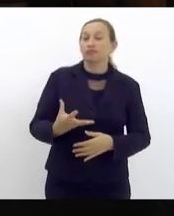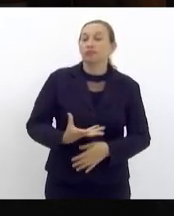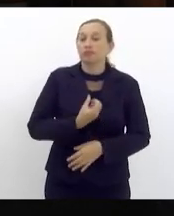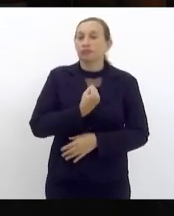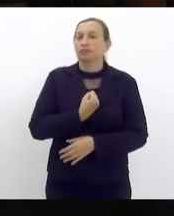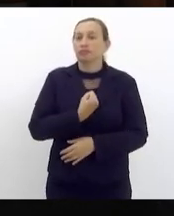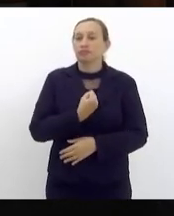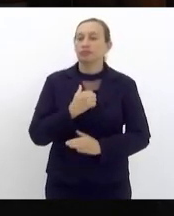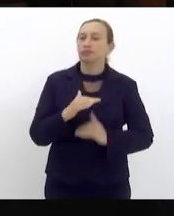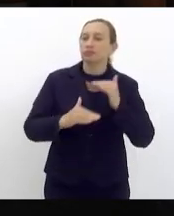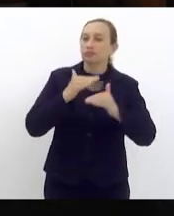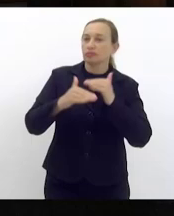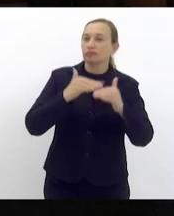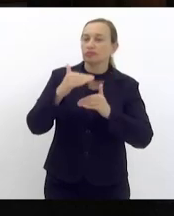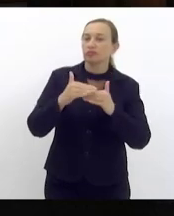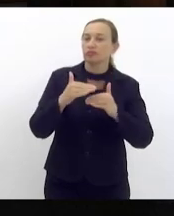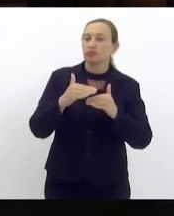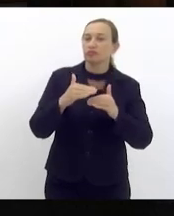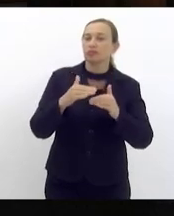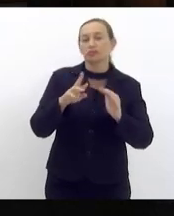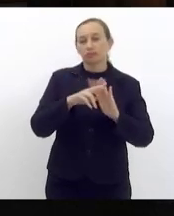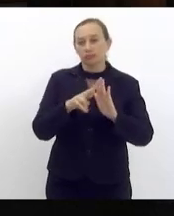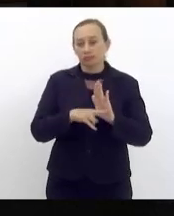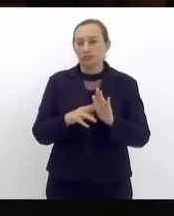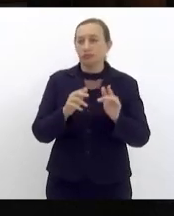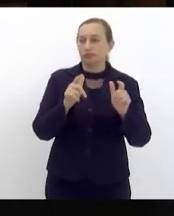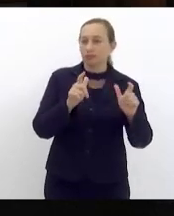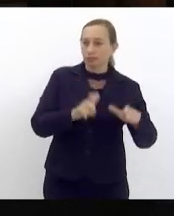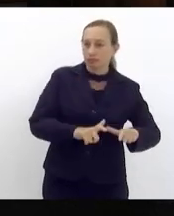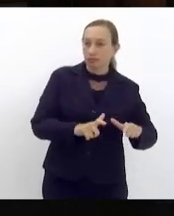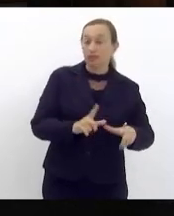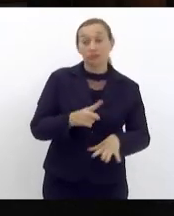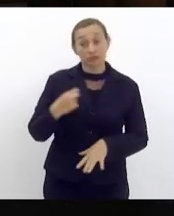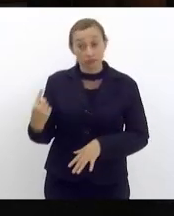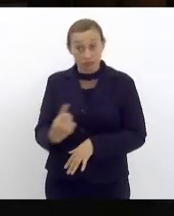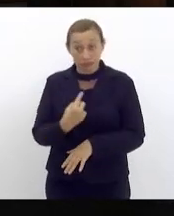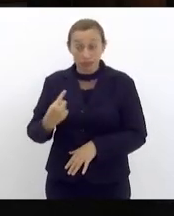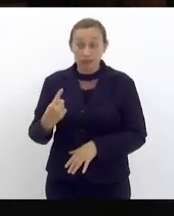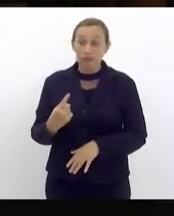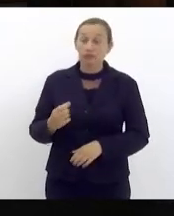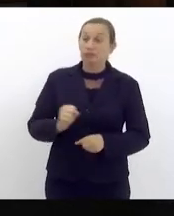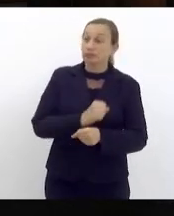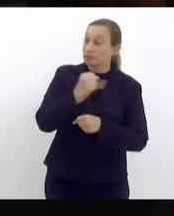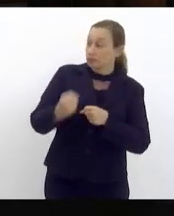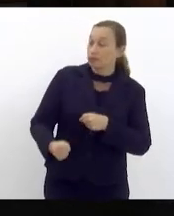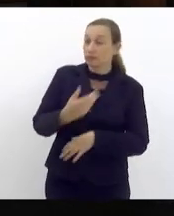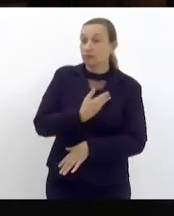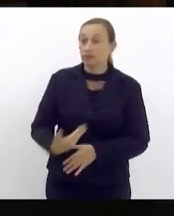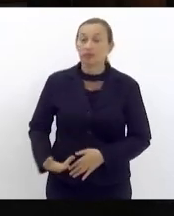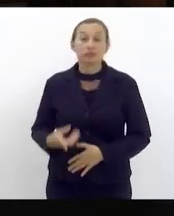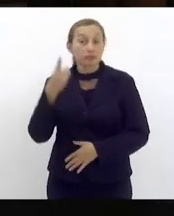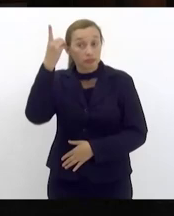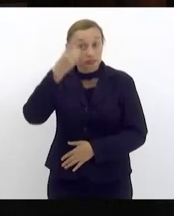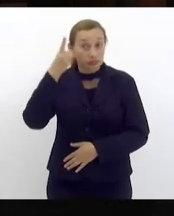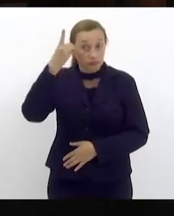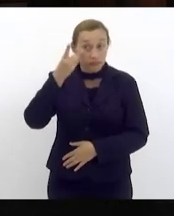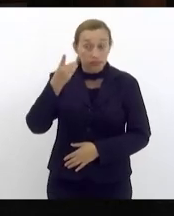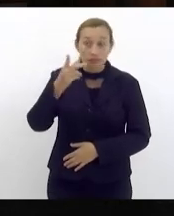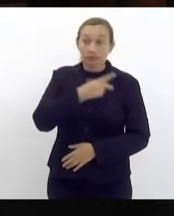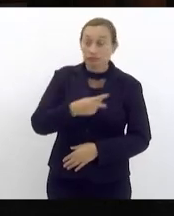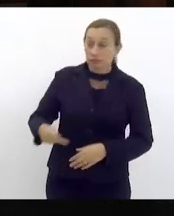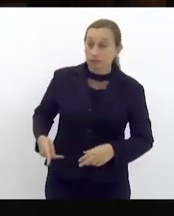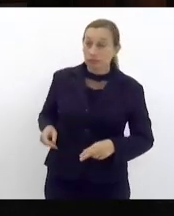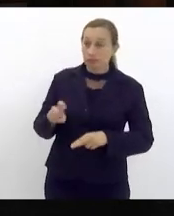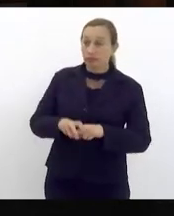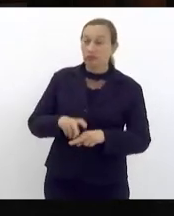tentar desenvolver essas tarefas ali e bom nós enquanto poder público Deputado que hoje Preside o